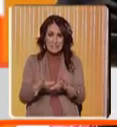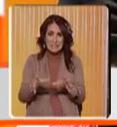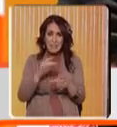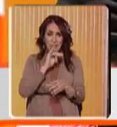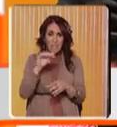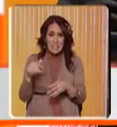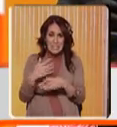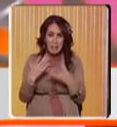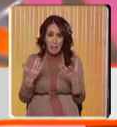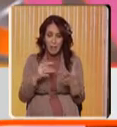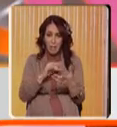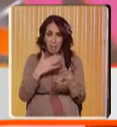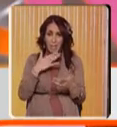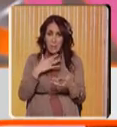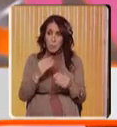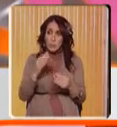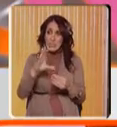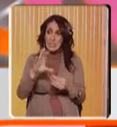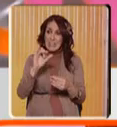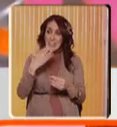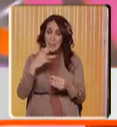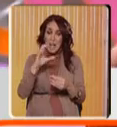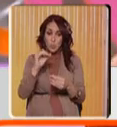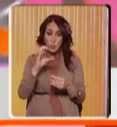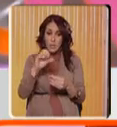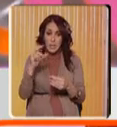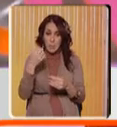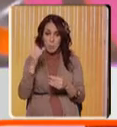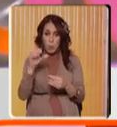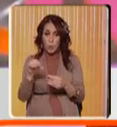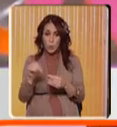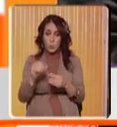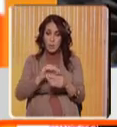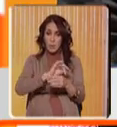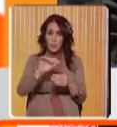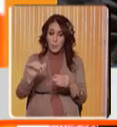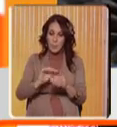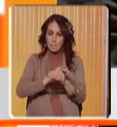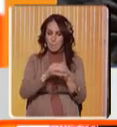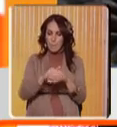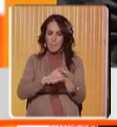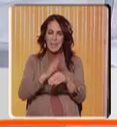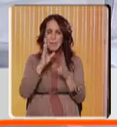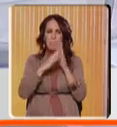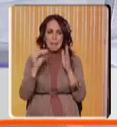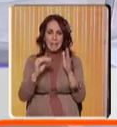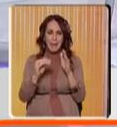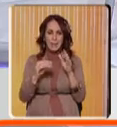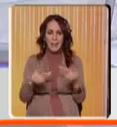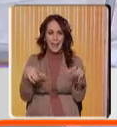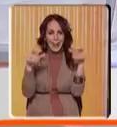Exatamente, delícias do mar assim, porque aquilo tem hidratos de carbono, tem farinha... Olha a reação das pessoas. E depois por cima leva aquele fantástico corante a imitar uma lagosta.